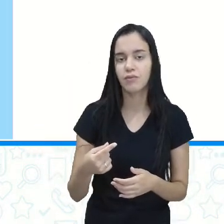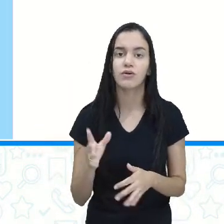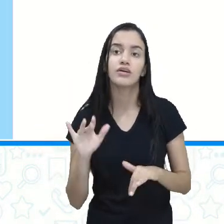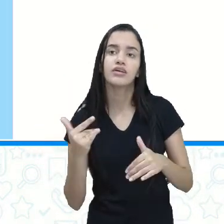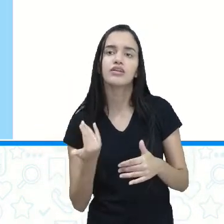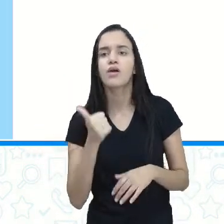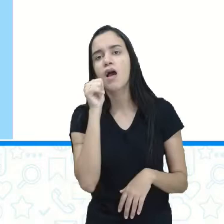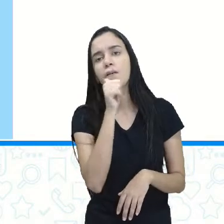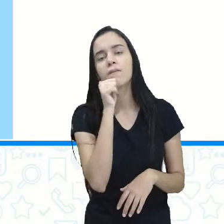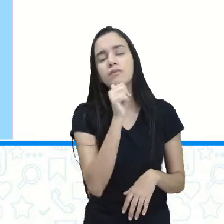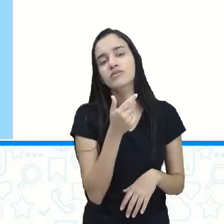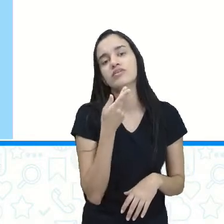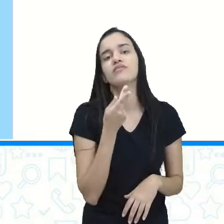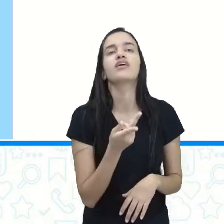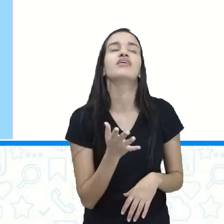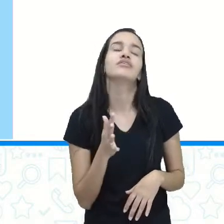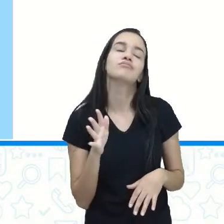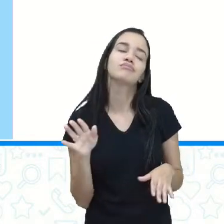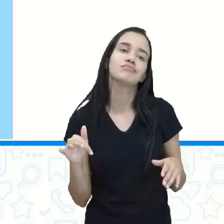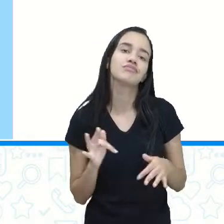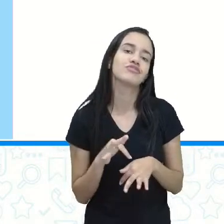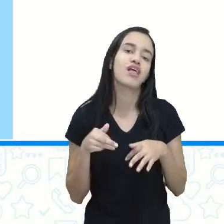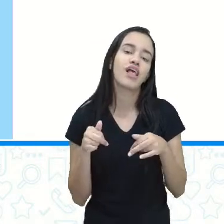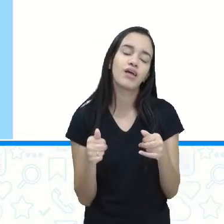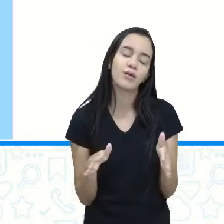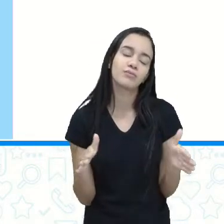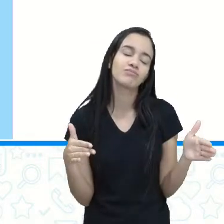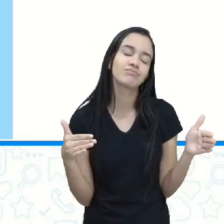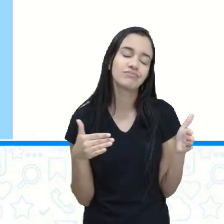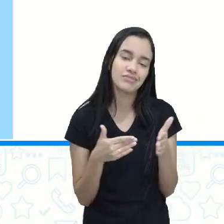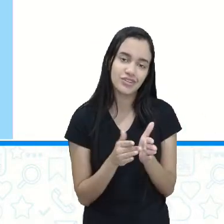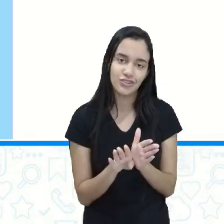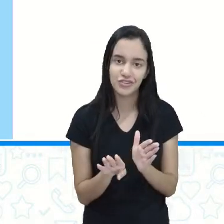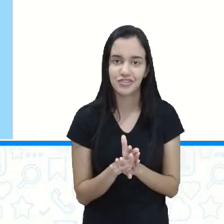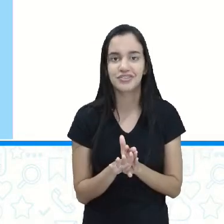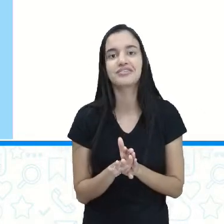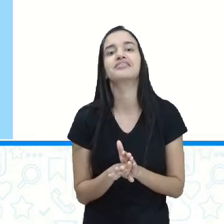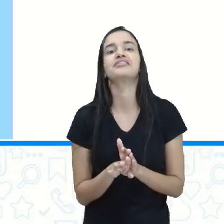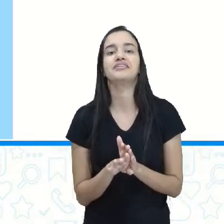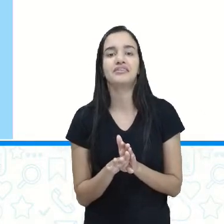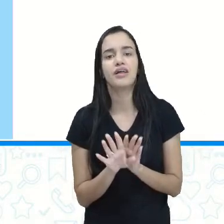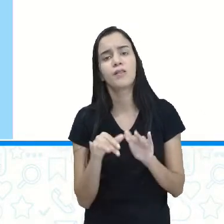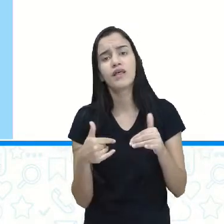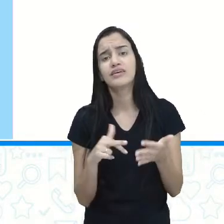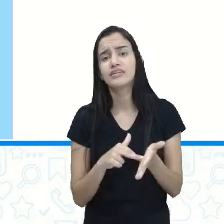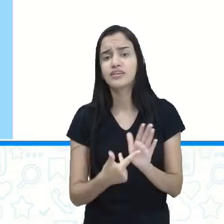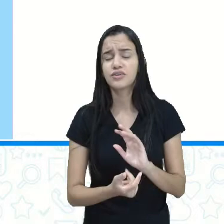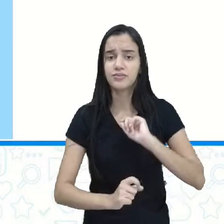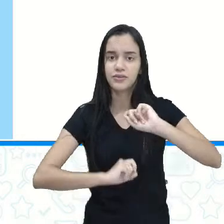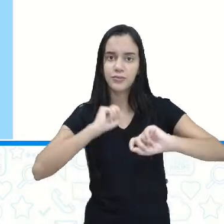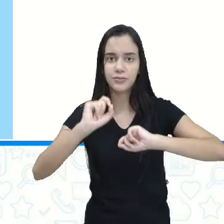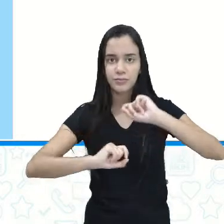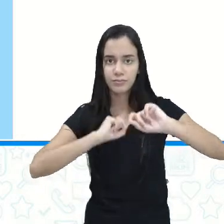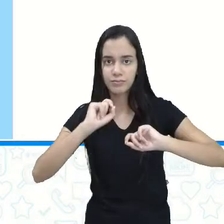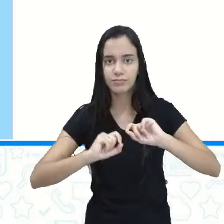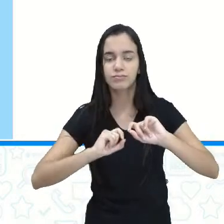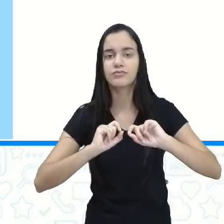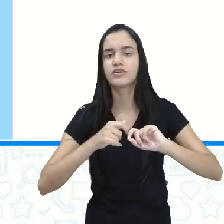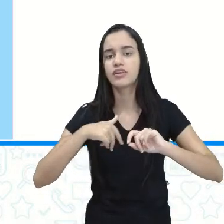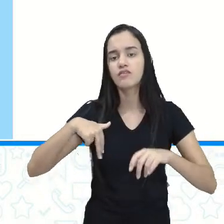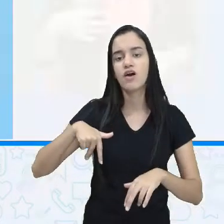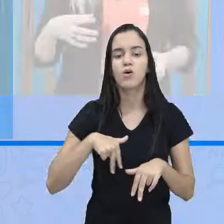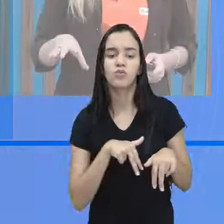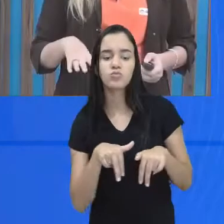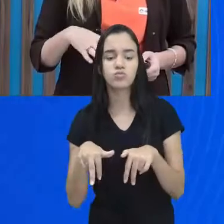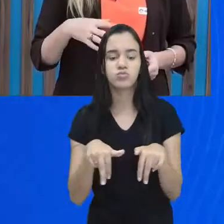a moça fala, finalmente chegamos. Entenderam? Quer dizer o quê? Que aí eles estavam